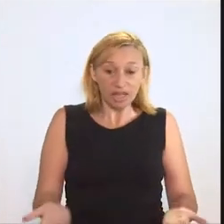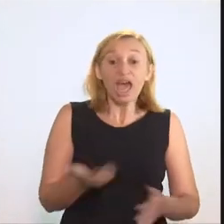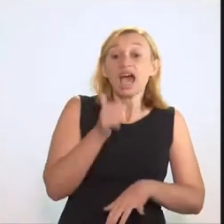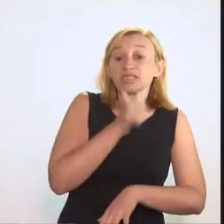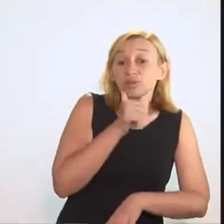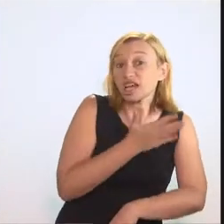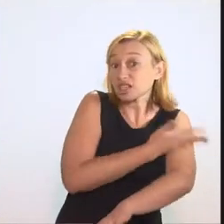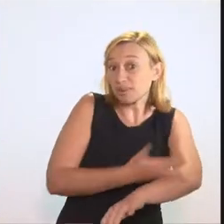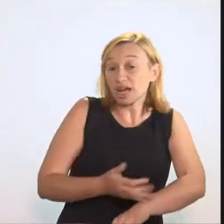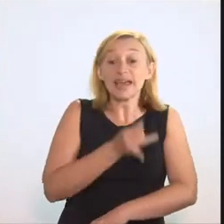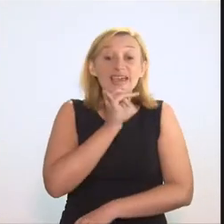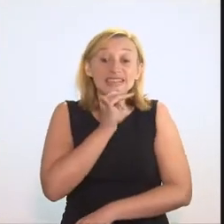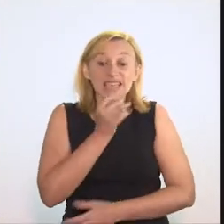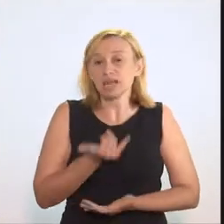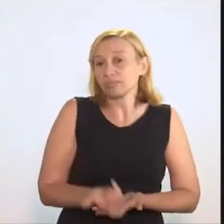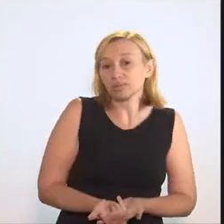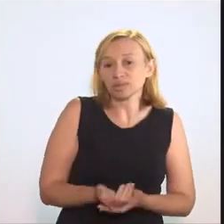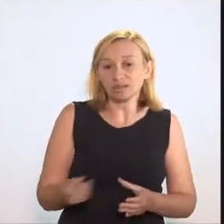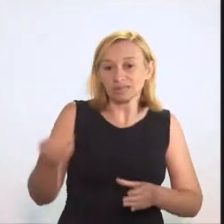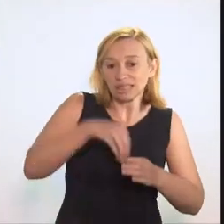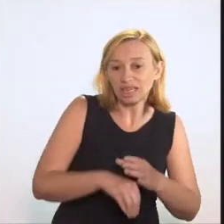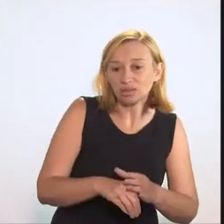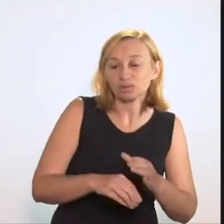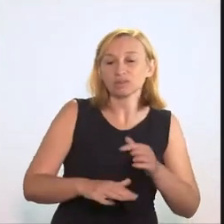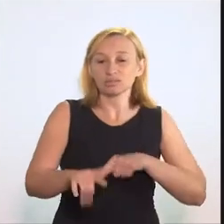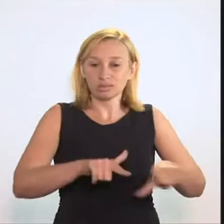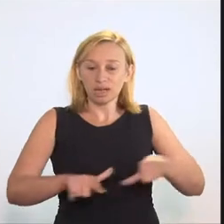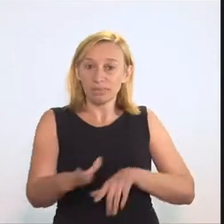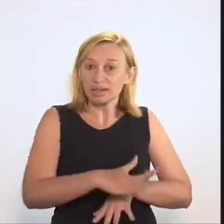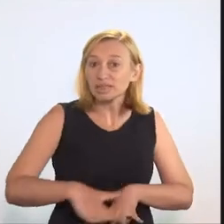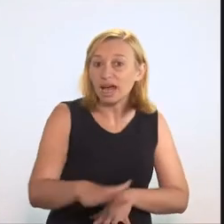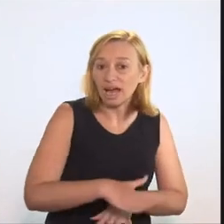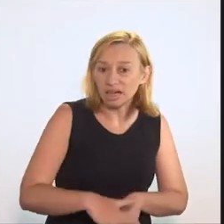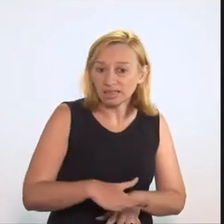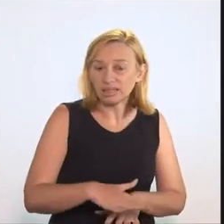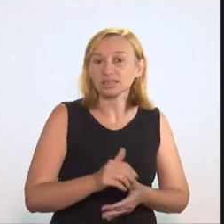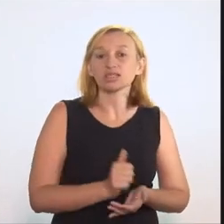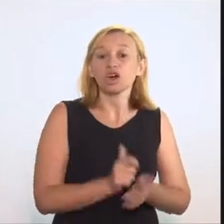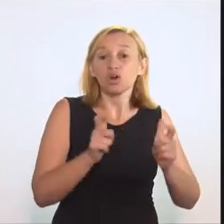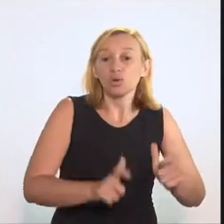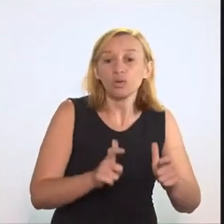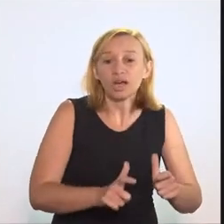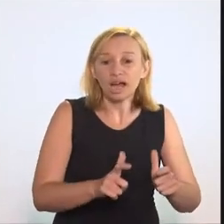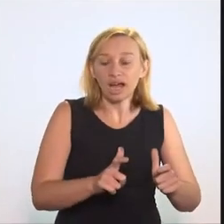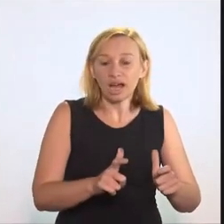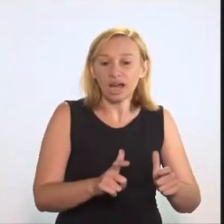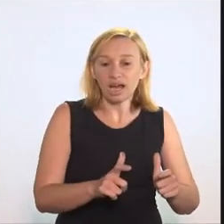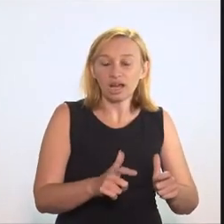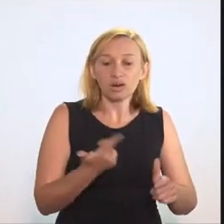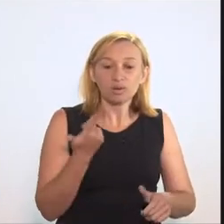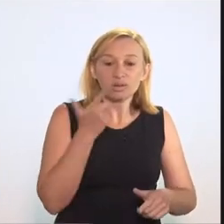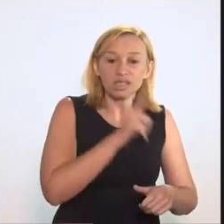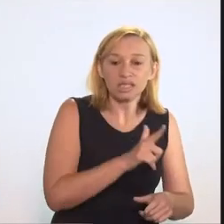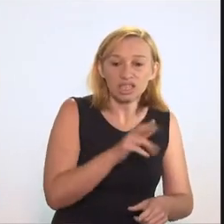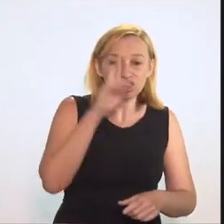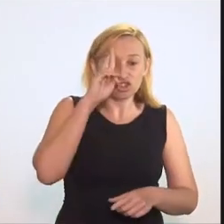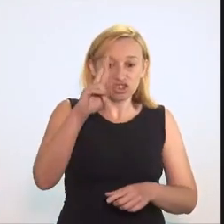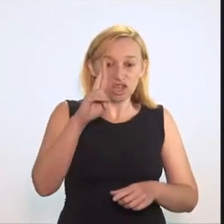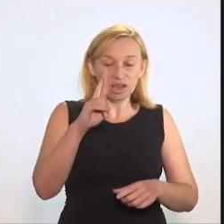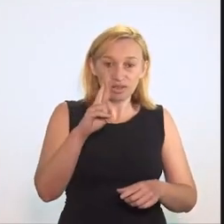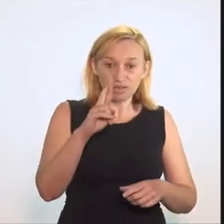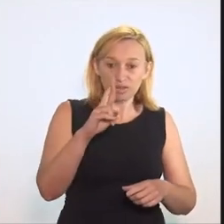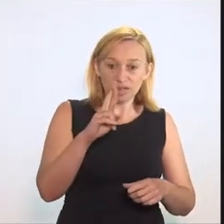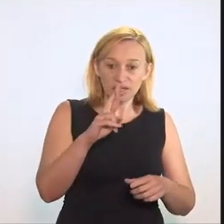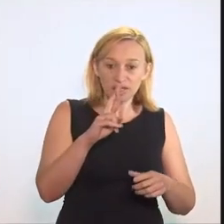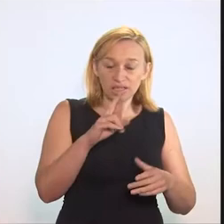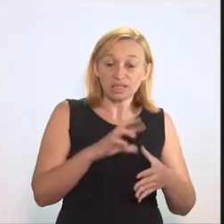mulheres brancas, por exemplo, elas estão já inseridas no mercado de trabalho, estão tentando encontrar espaços, por exemplo, de gerência, de assumir